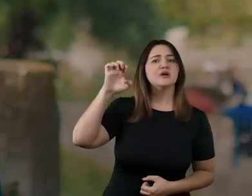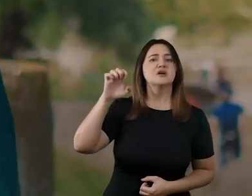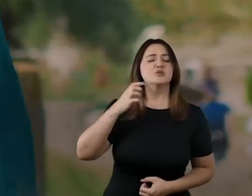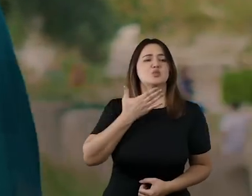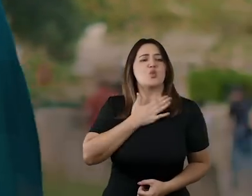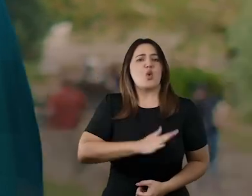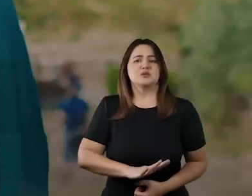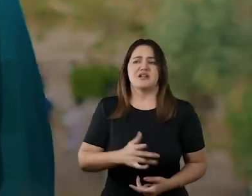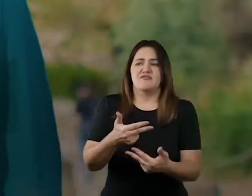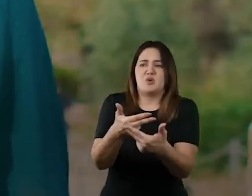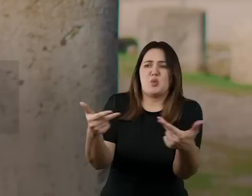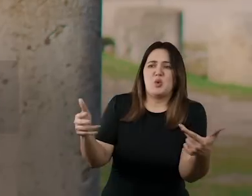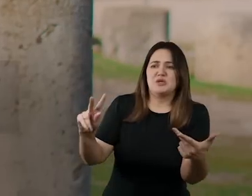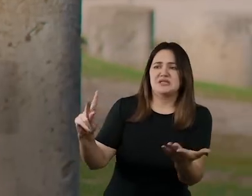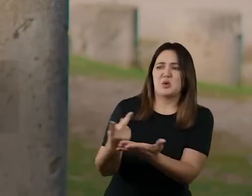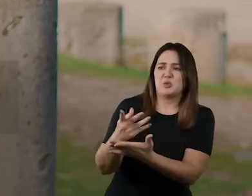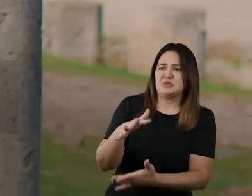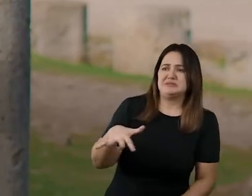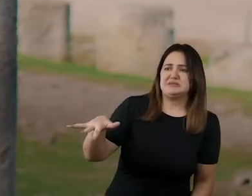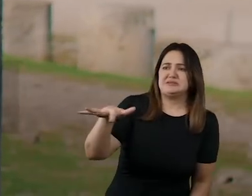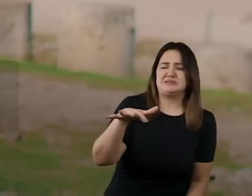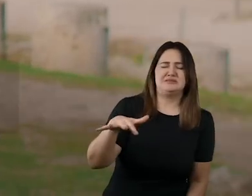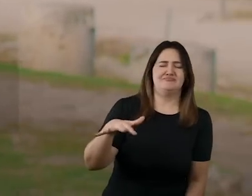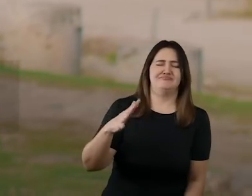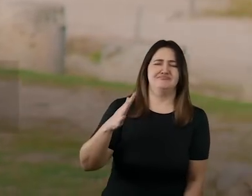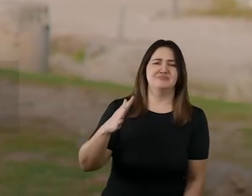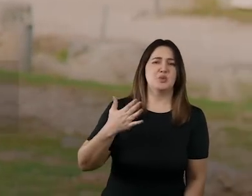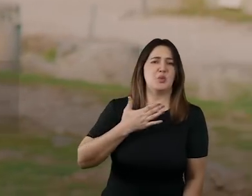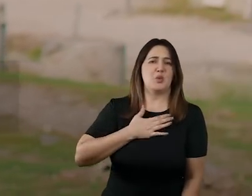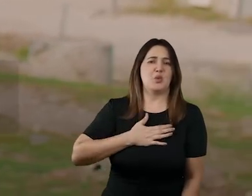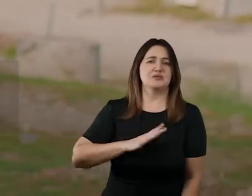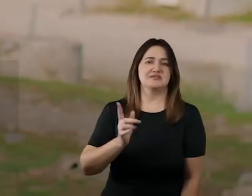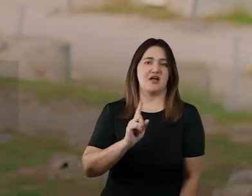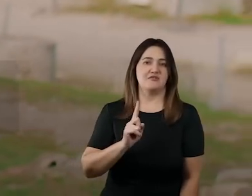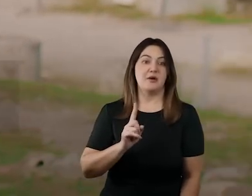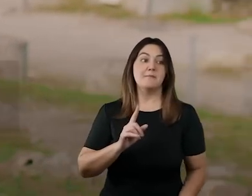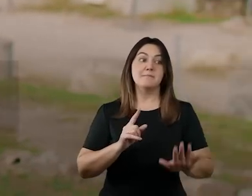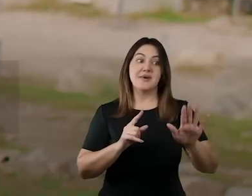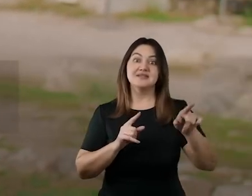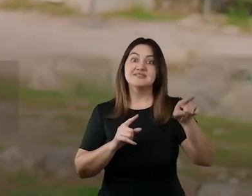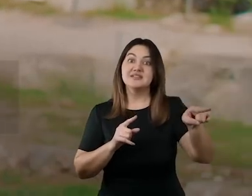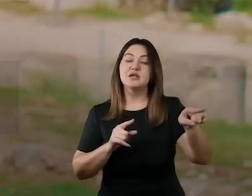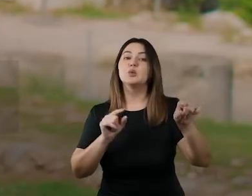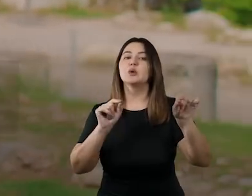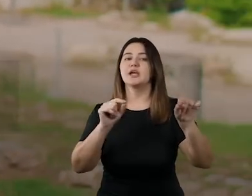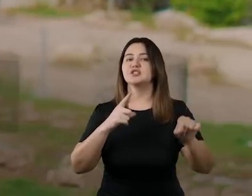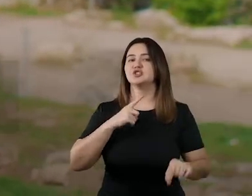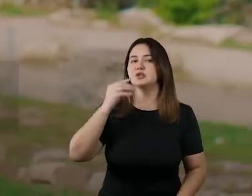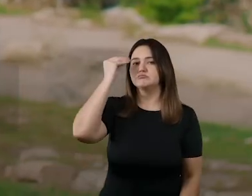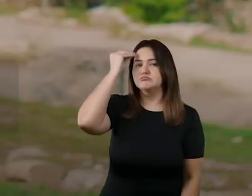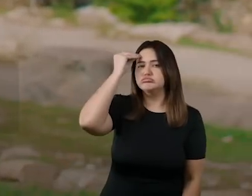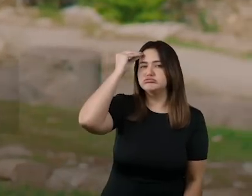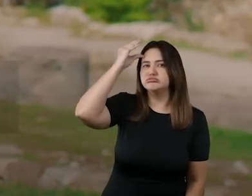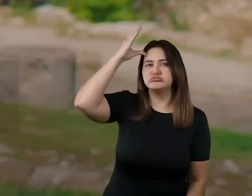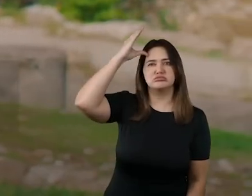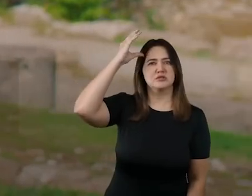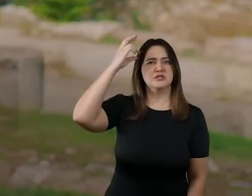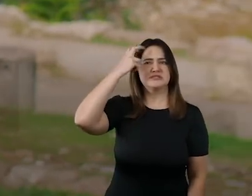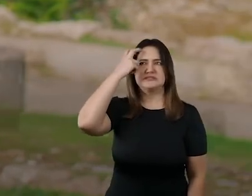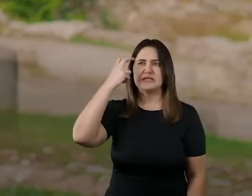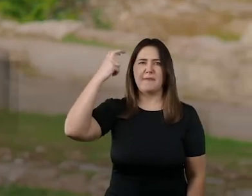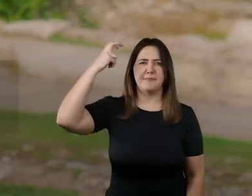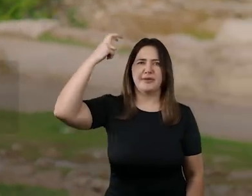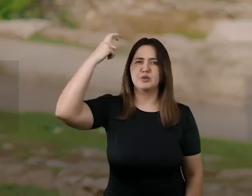aqui. Era uma figura exótica. Mas, apesar de ser alguém antissocial, ele tinha um conhecimento, uma sabedoria, uma